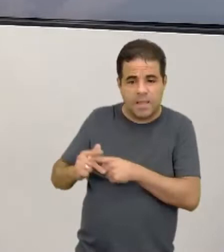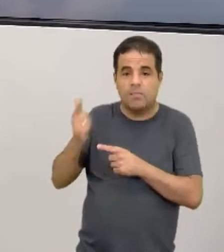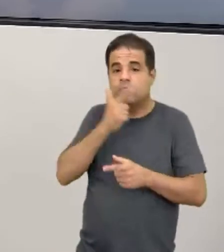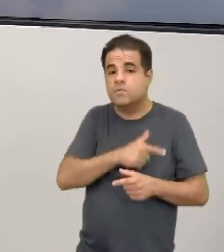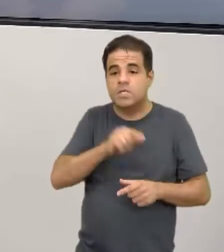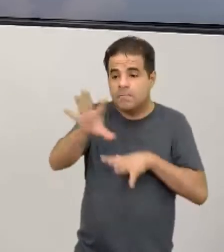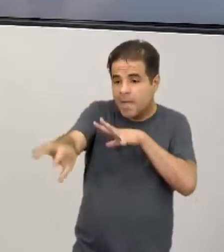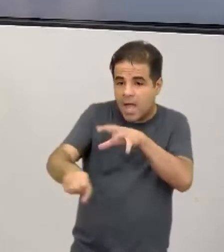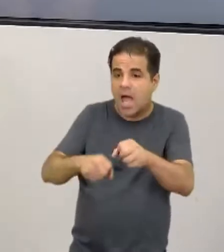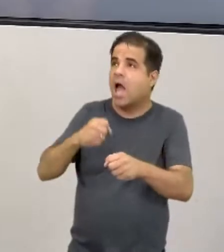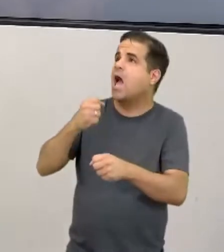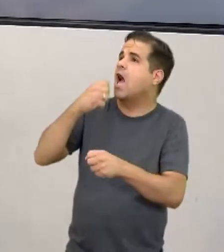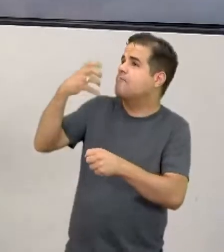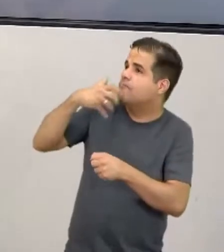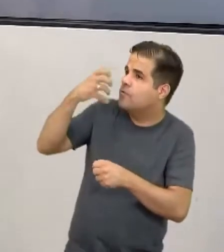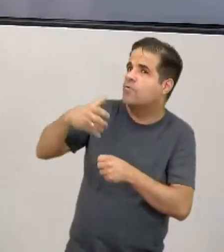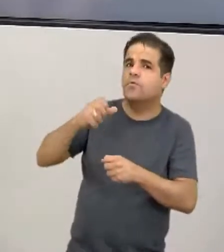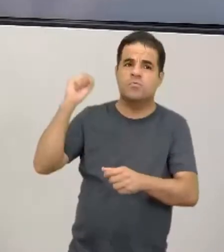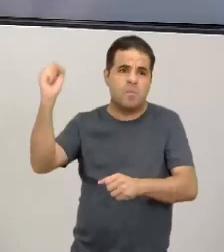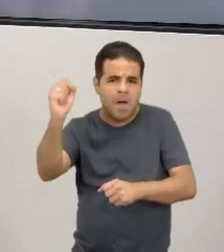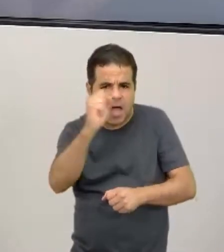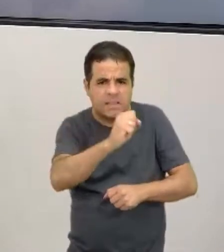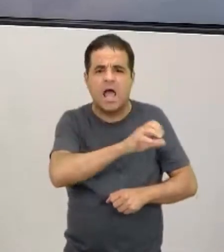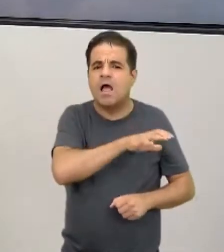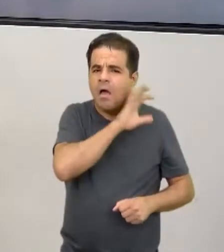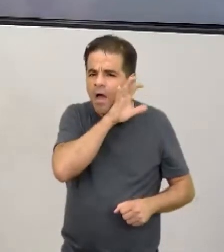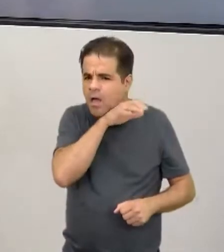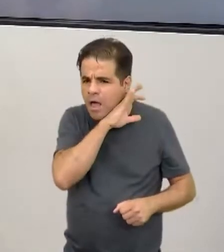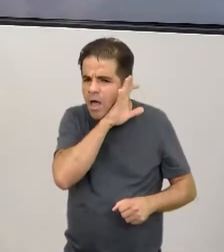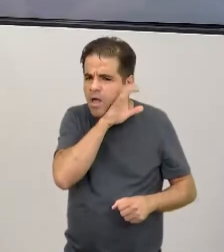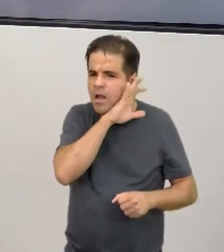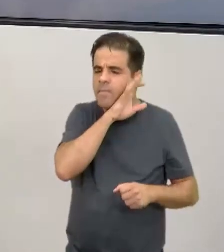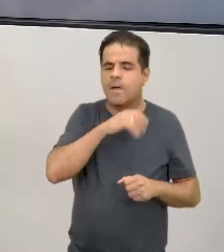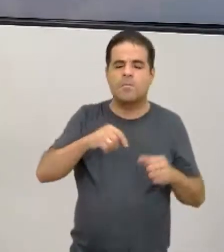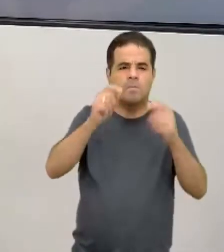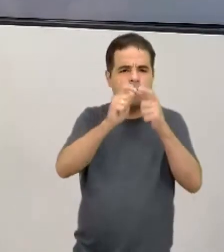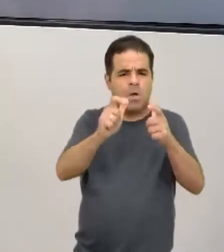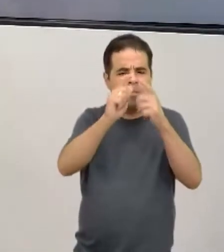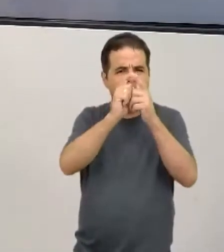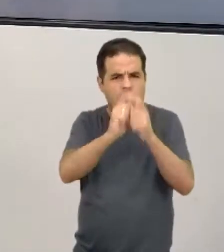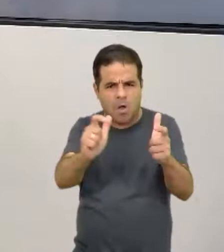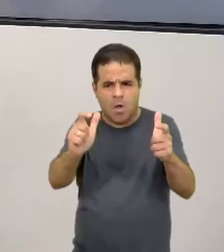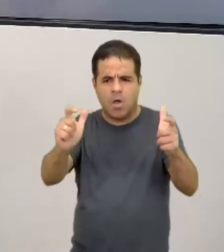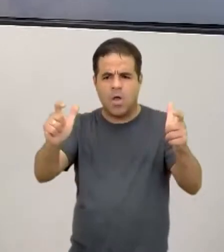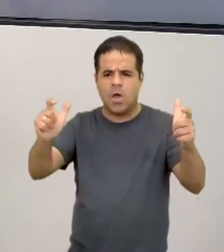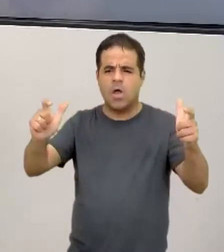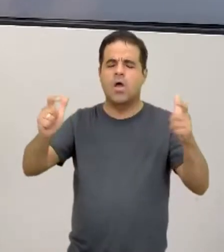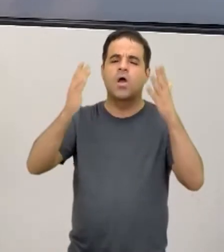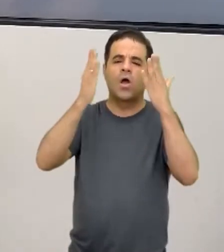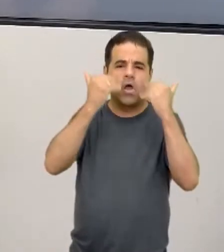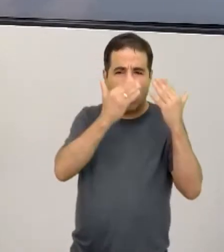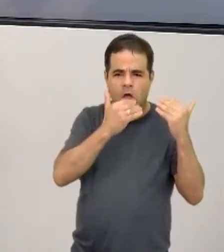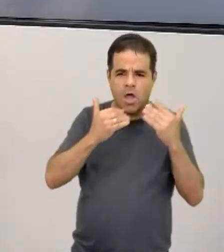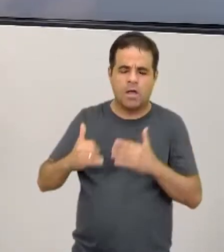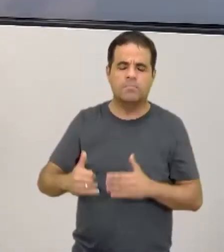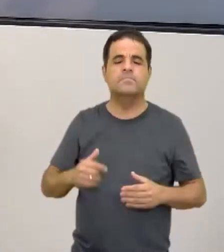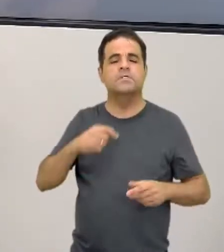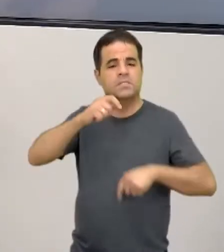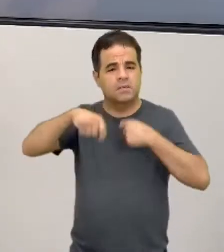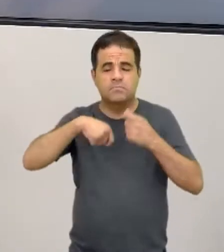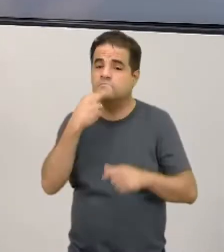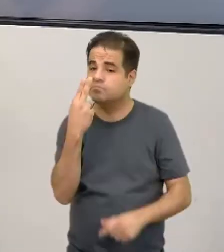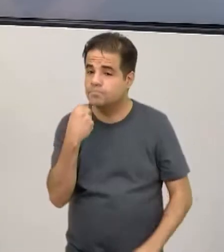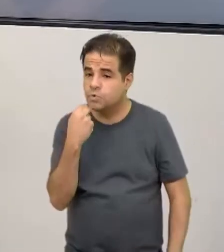conseguir coletar frutos, abater animais, para ter uma expansão, então, da sua dieta e da sua